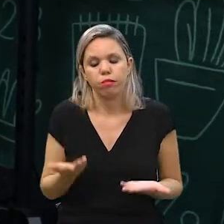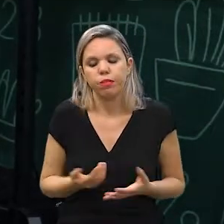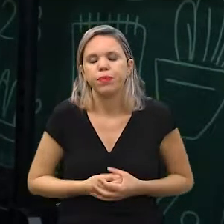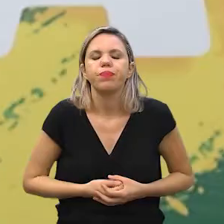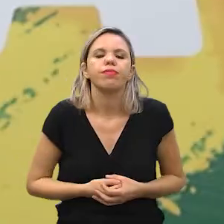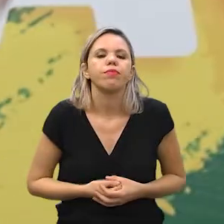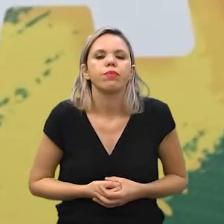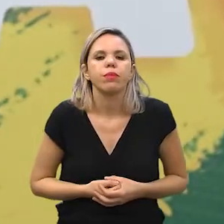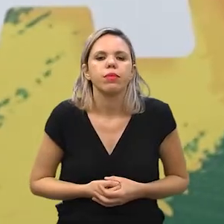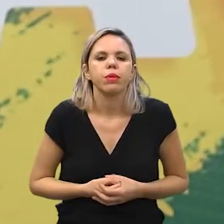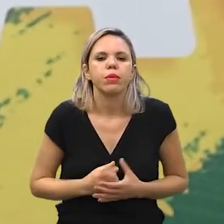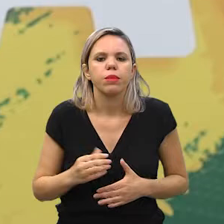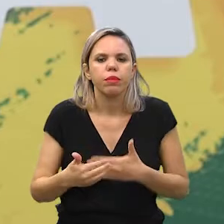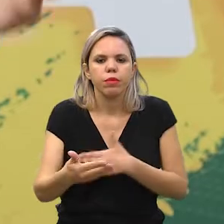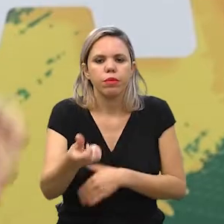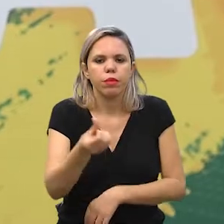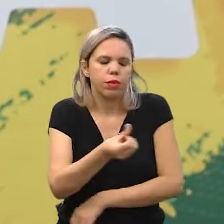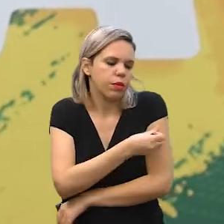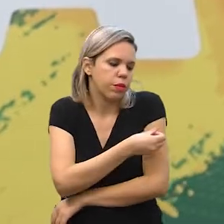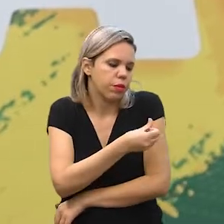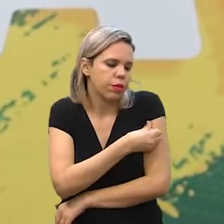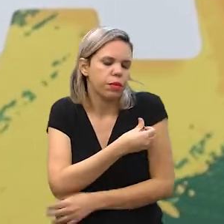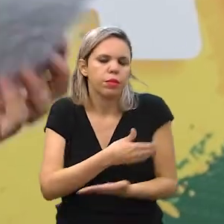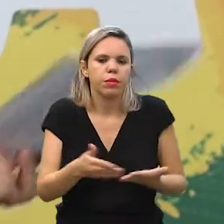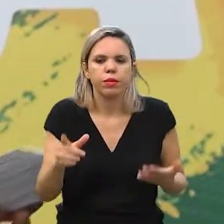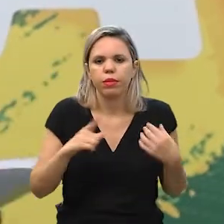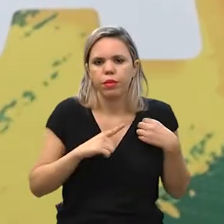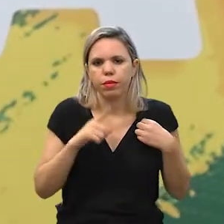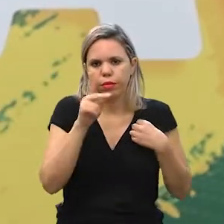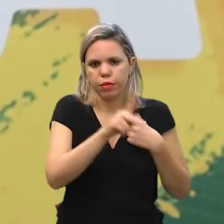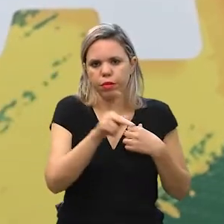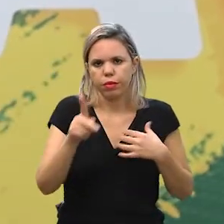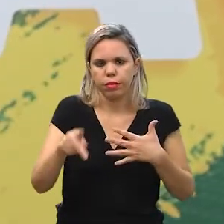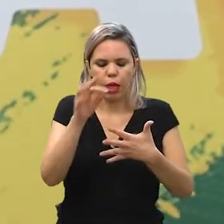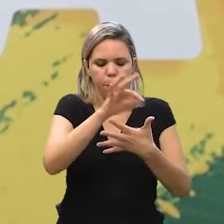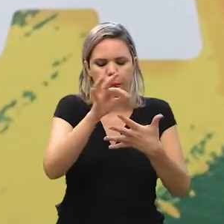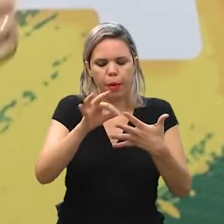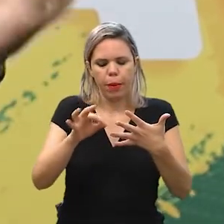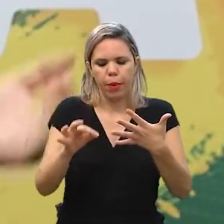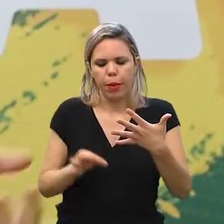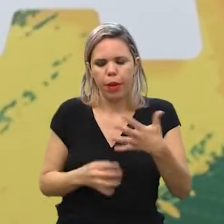tudo mais. É a partir do 6º ano que começa a ter um professor, não é,